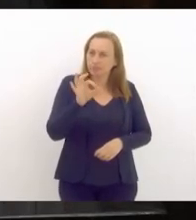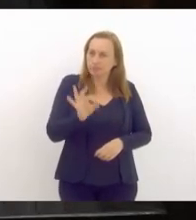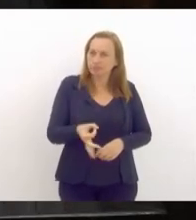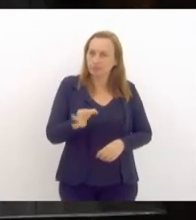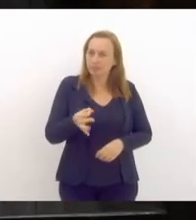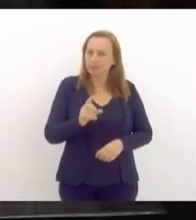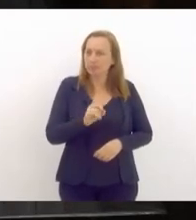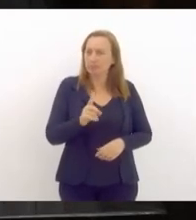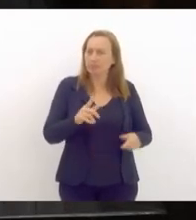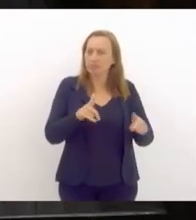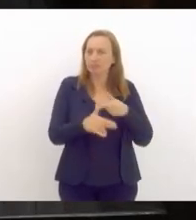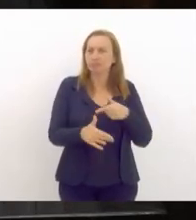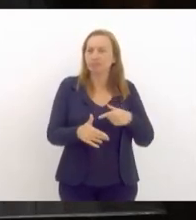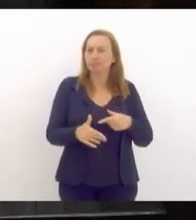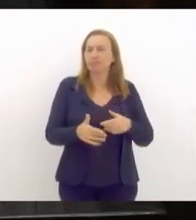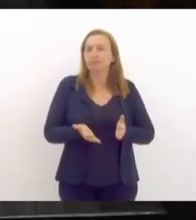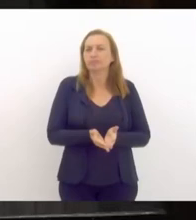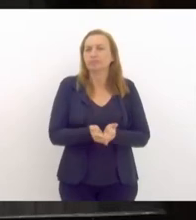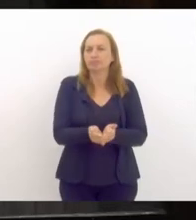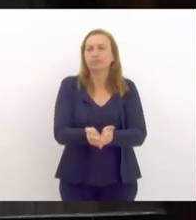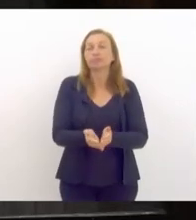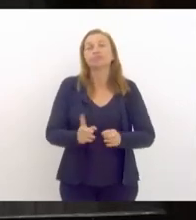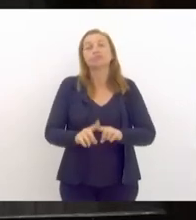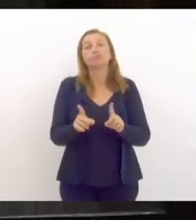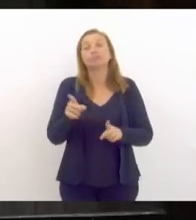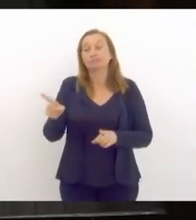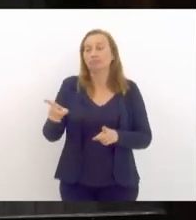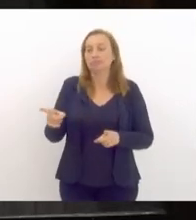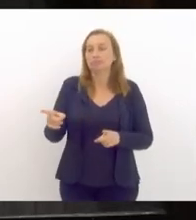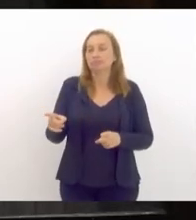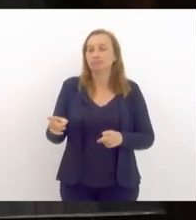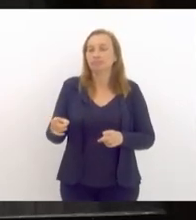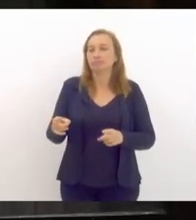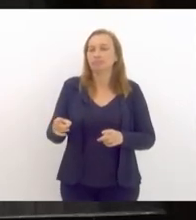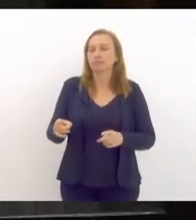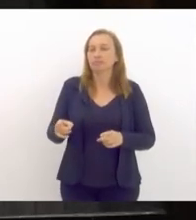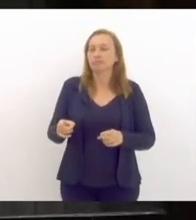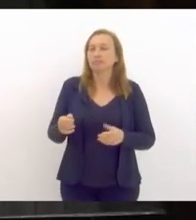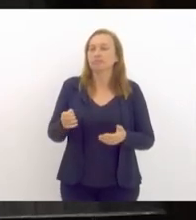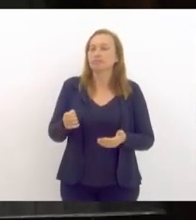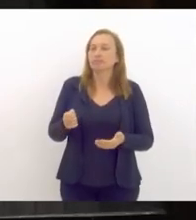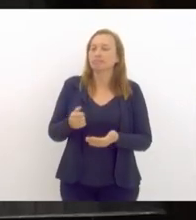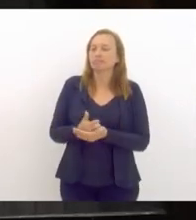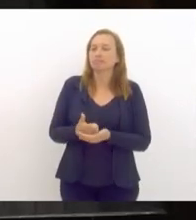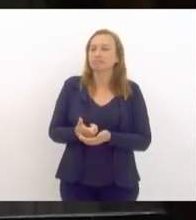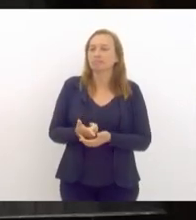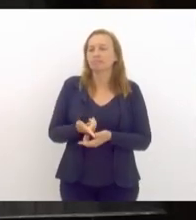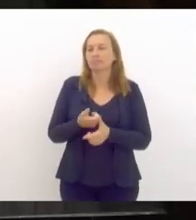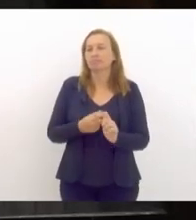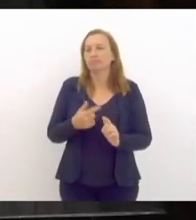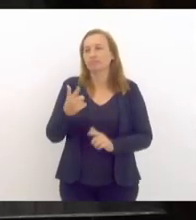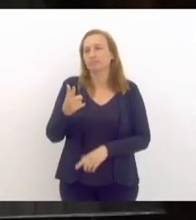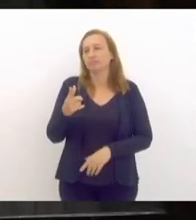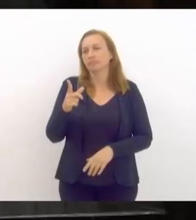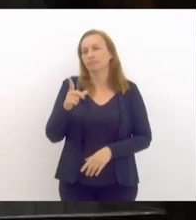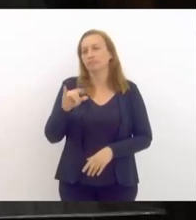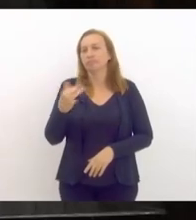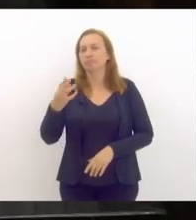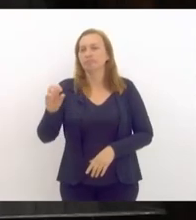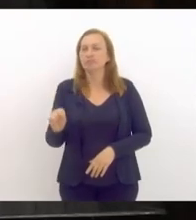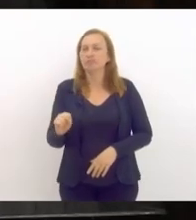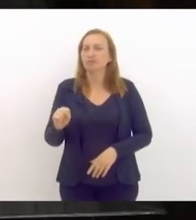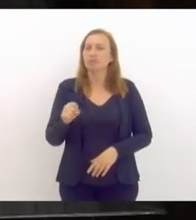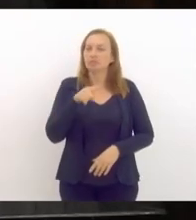fazer atrelar a continuidade do serviço ao reconhecimento de uma dívida de um bilhão de aqui na imprensa está saindo 700 milhões